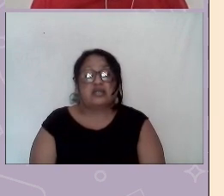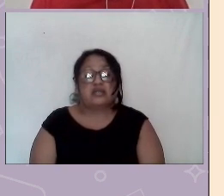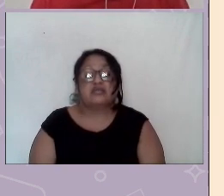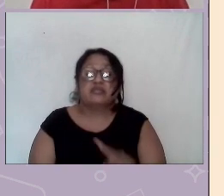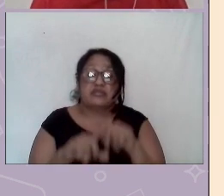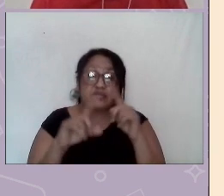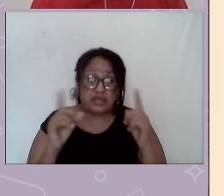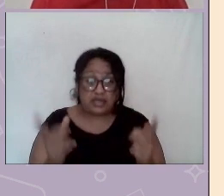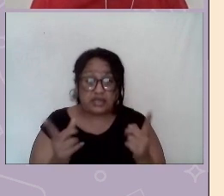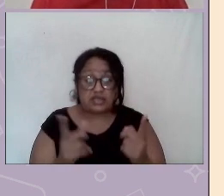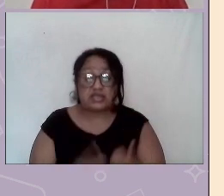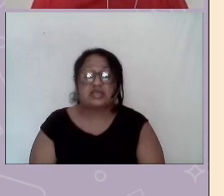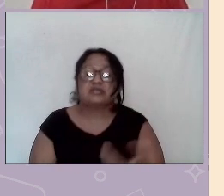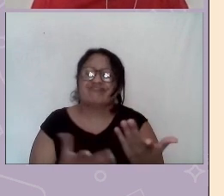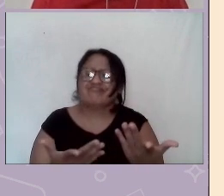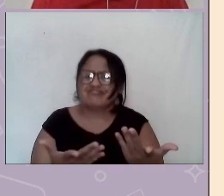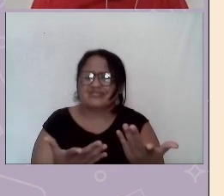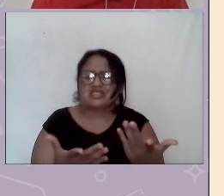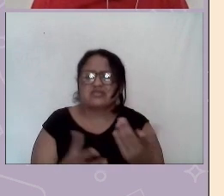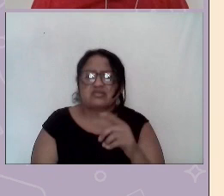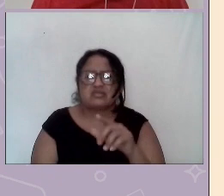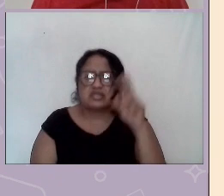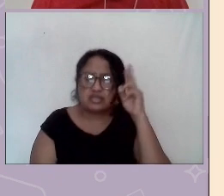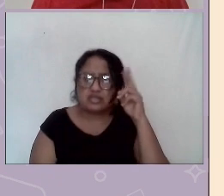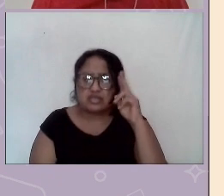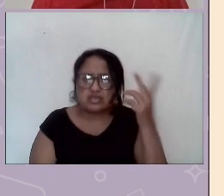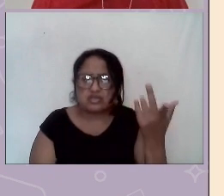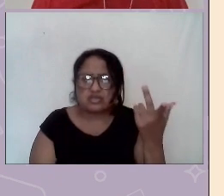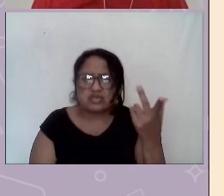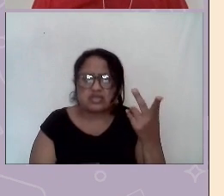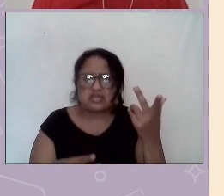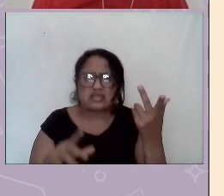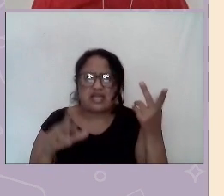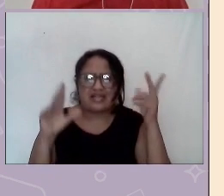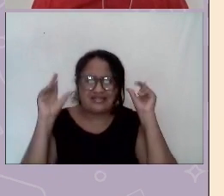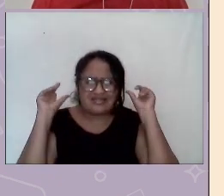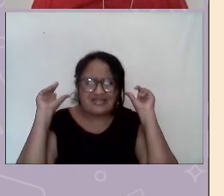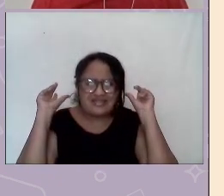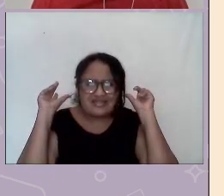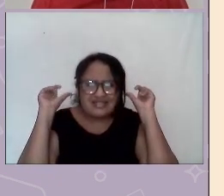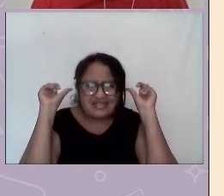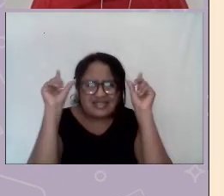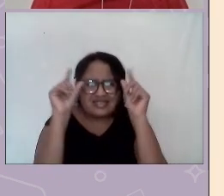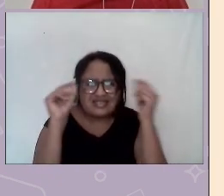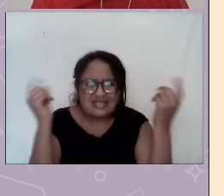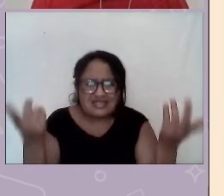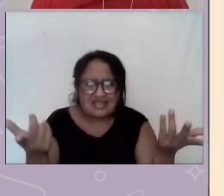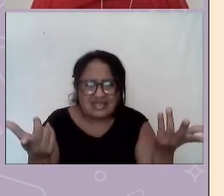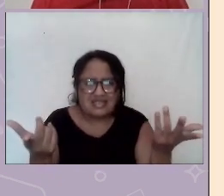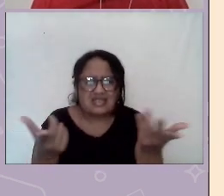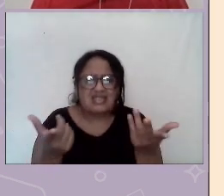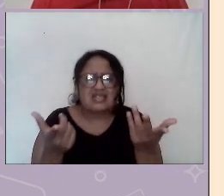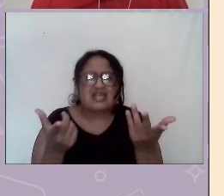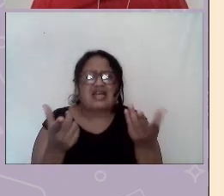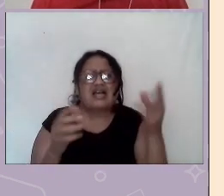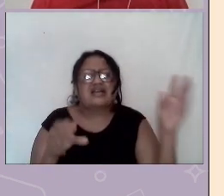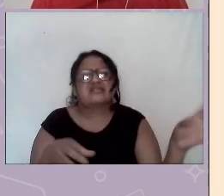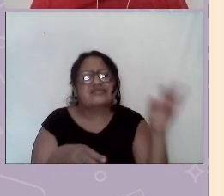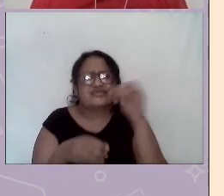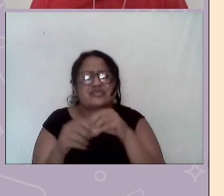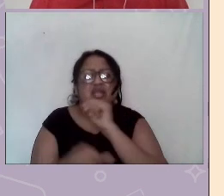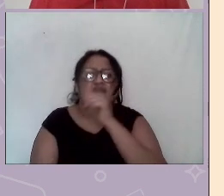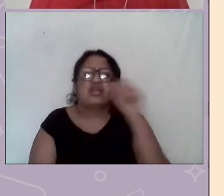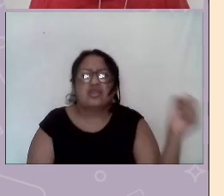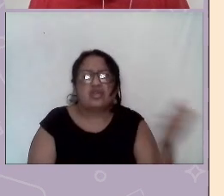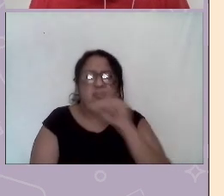Grécia então no século 5 antes de Cristo os etanienses introduziram novas mudanças na